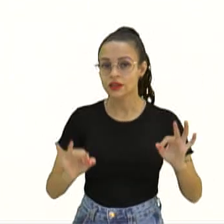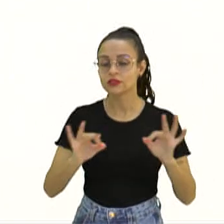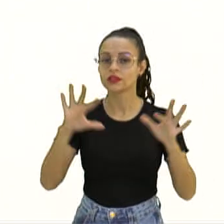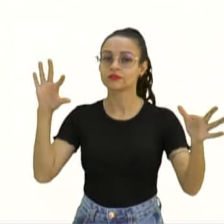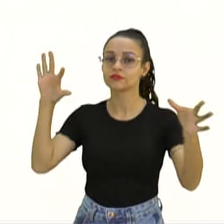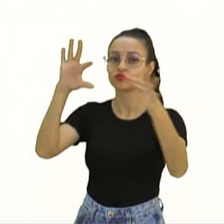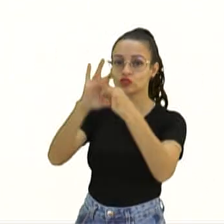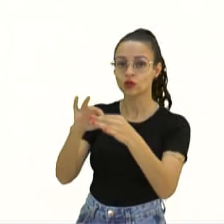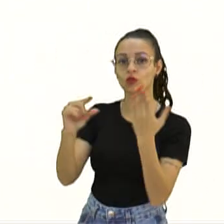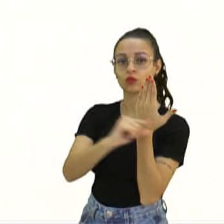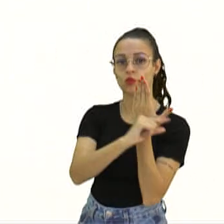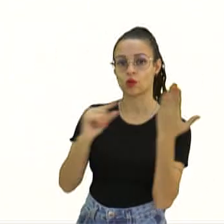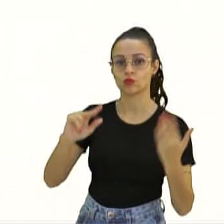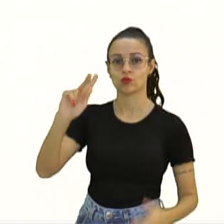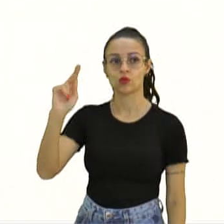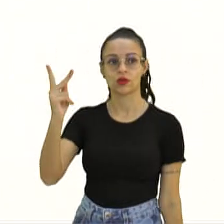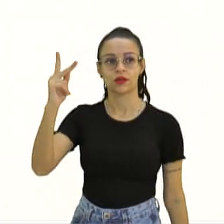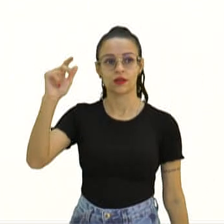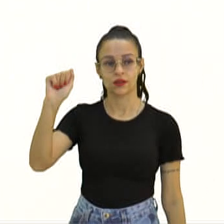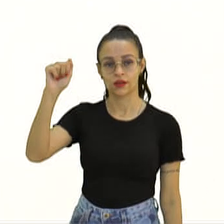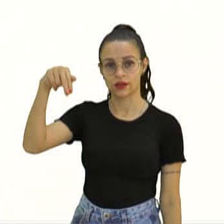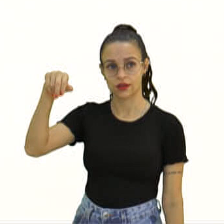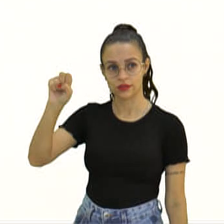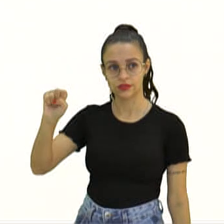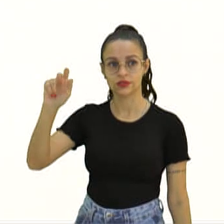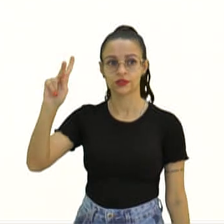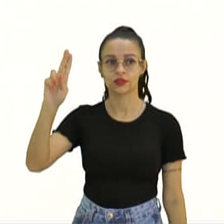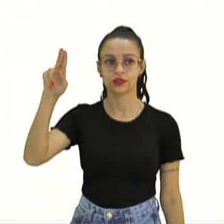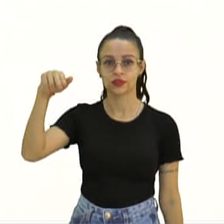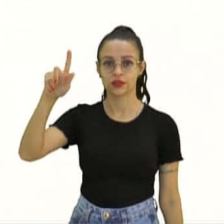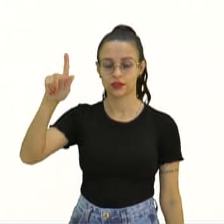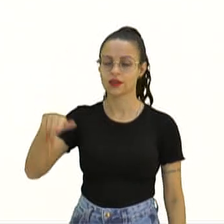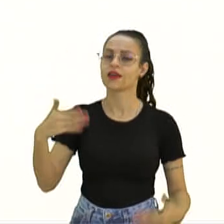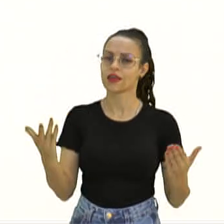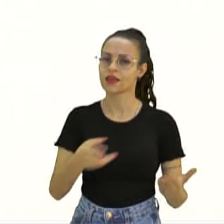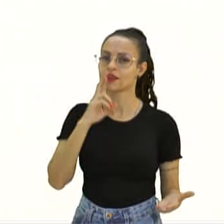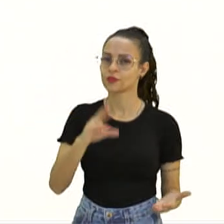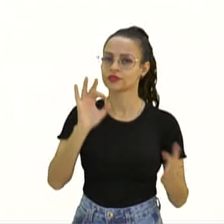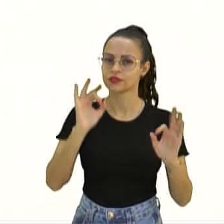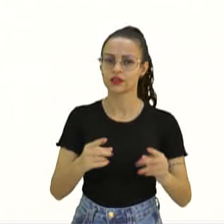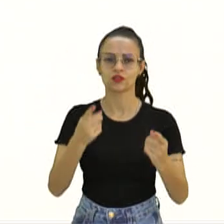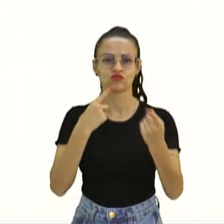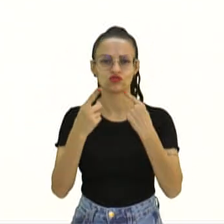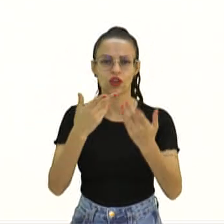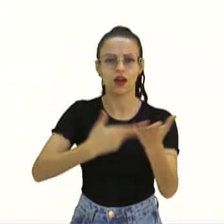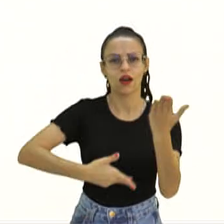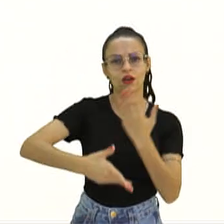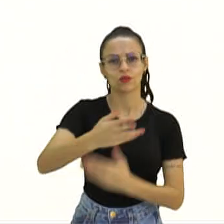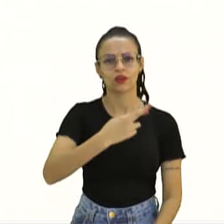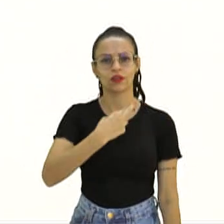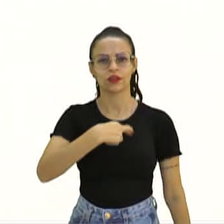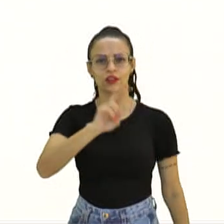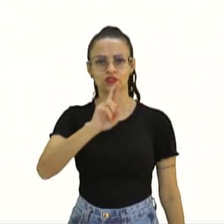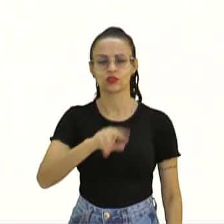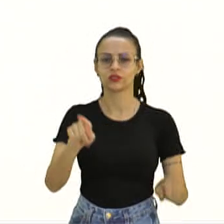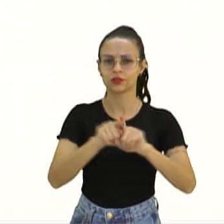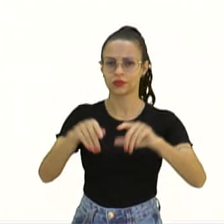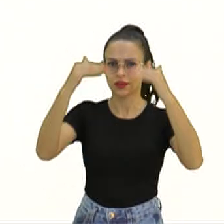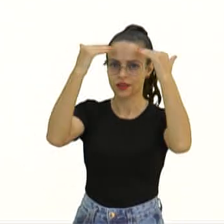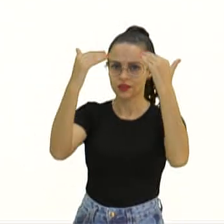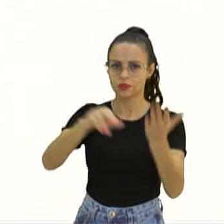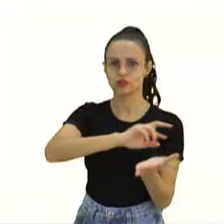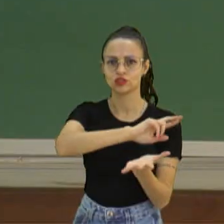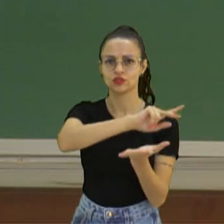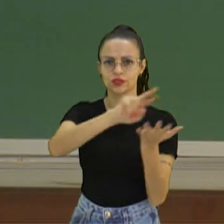para o ranking e para o ranking a resposta correta é o diálogo inter-religioso e o respeito à diversidade cultural